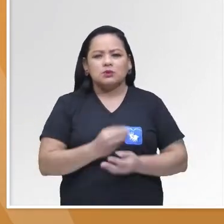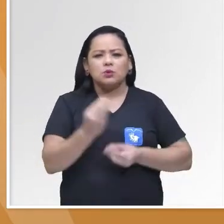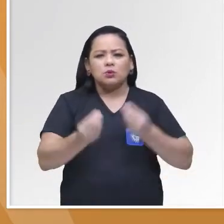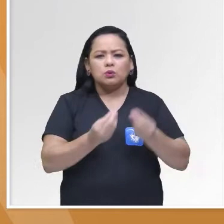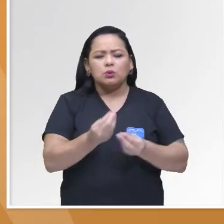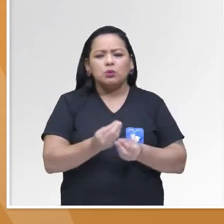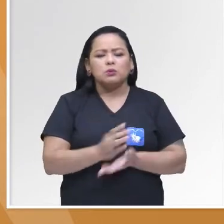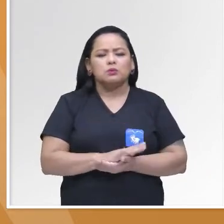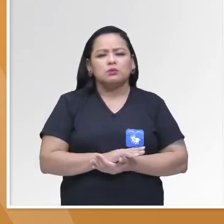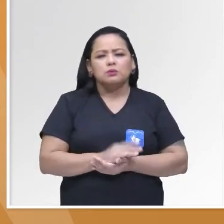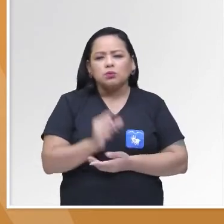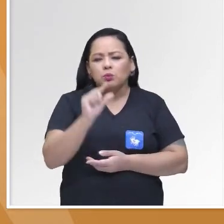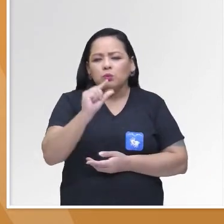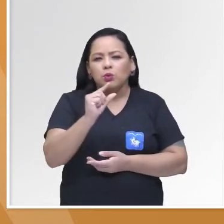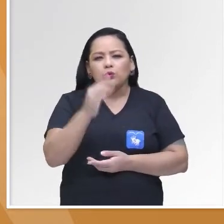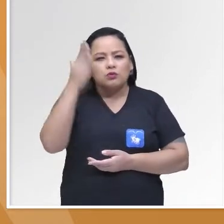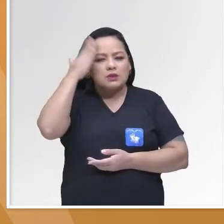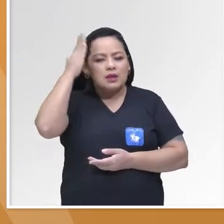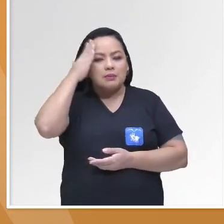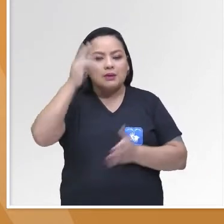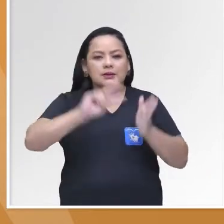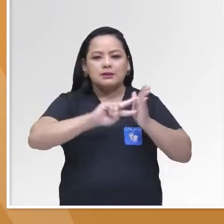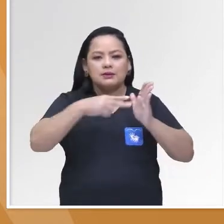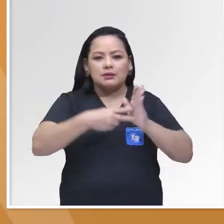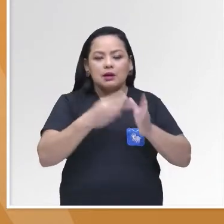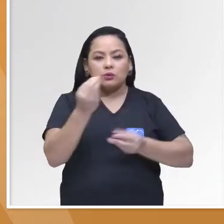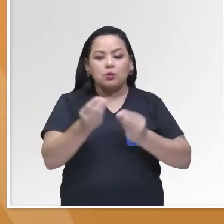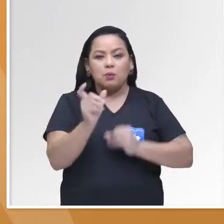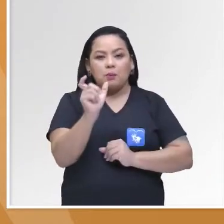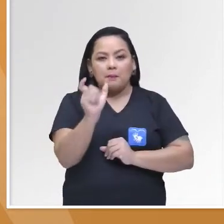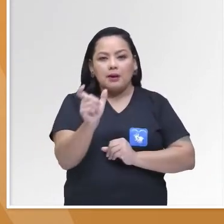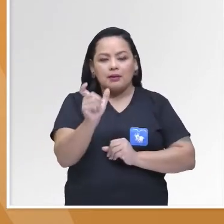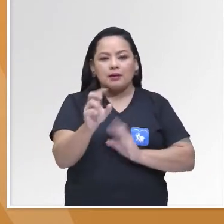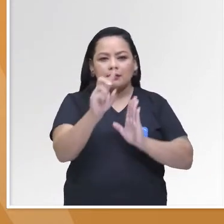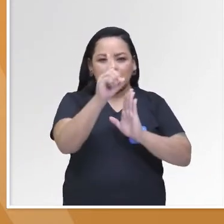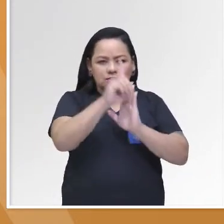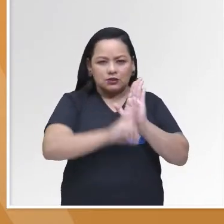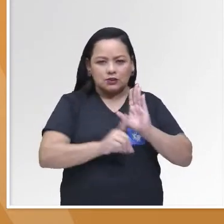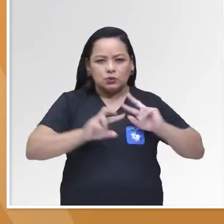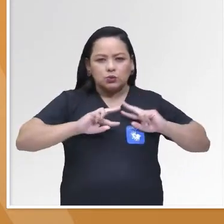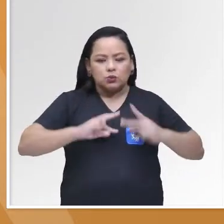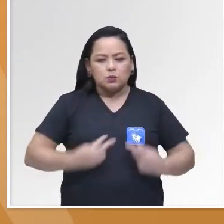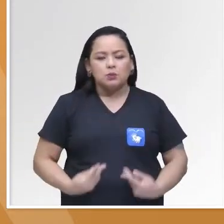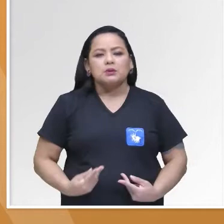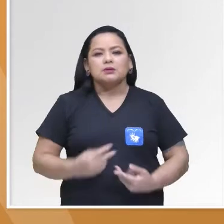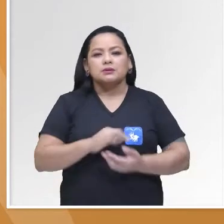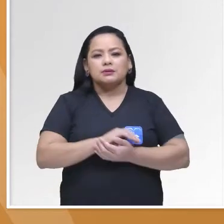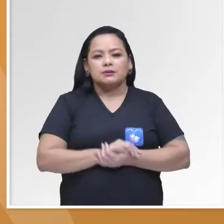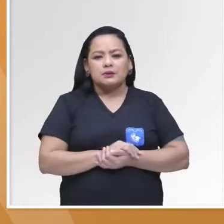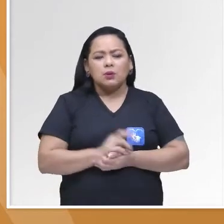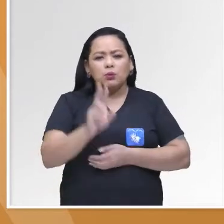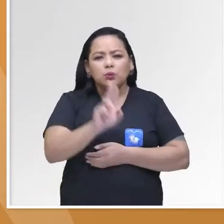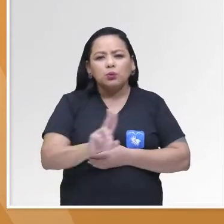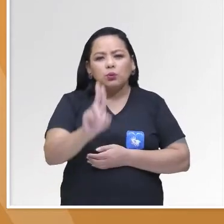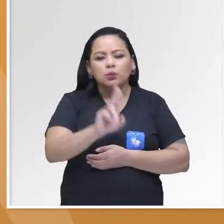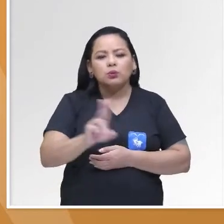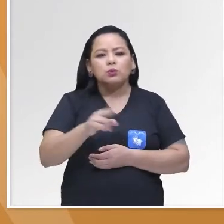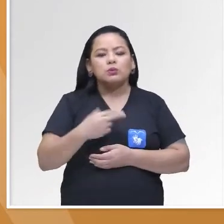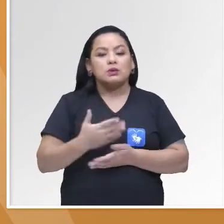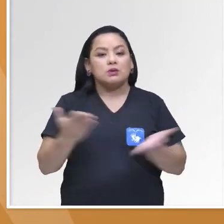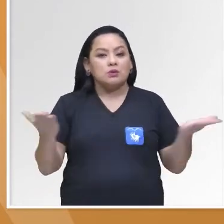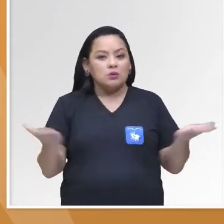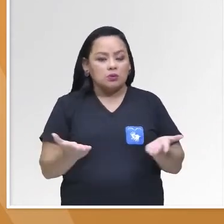um pouquinho o que significa essa palavra, esse termo tão usado nos